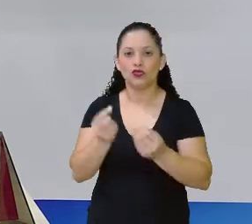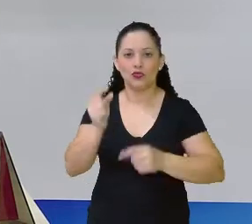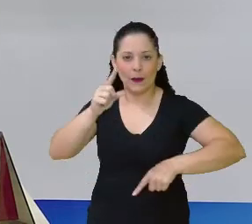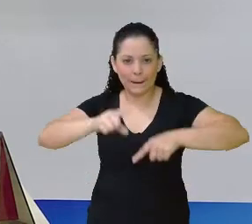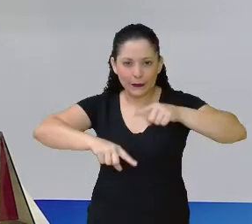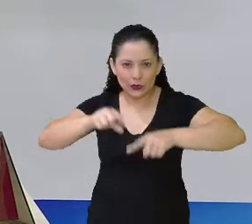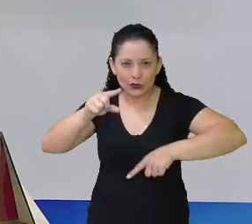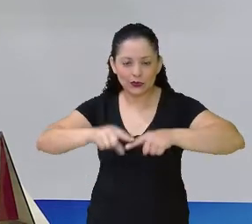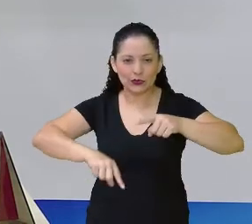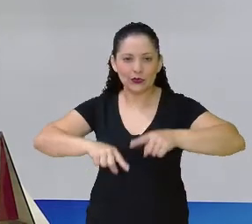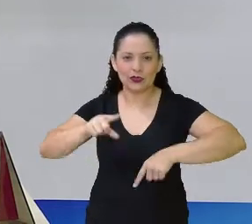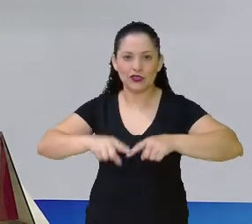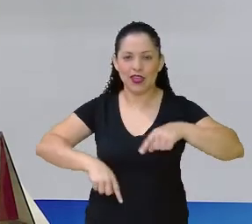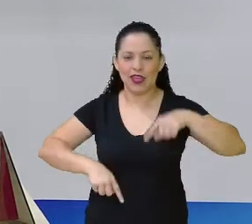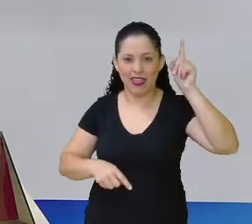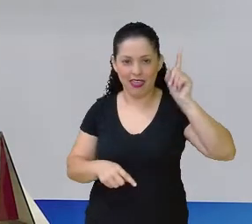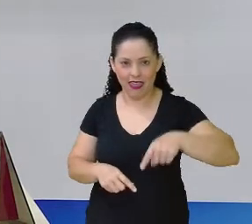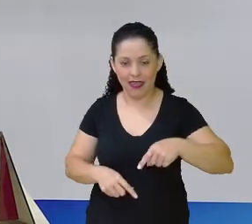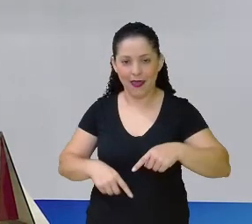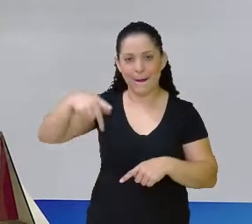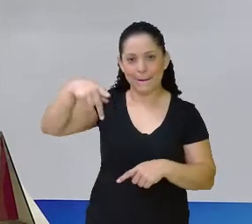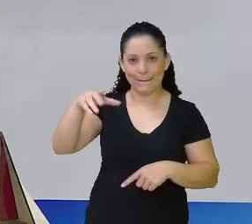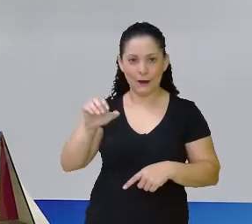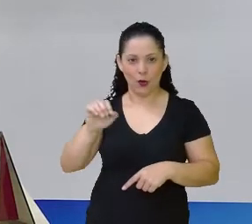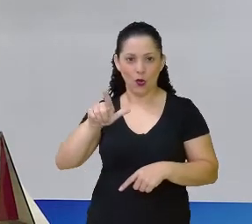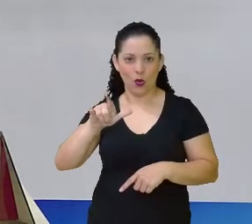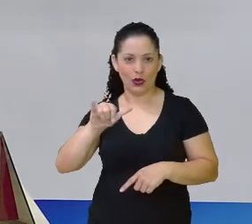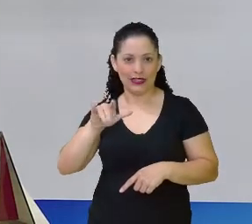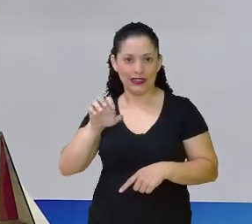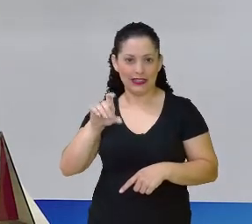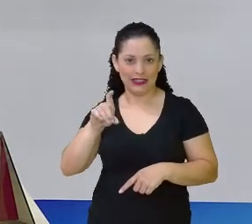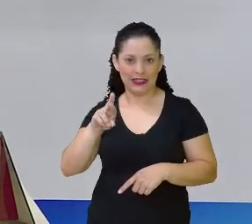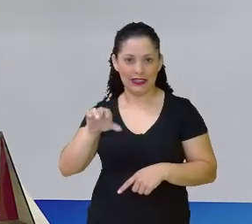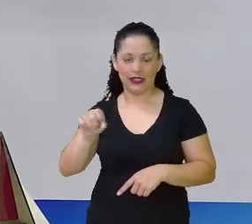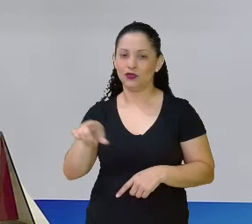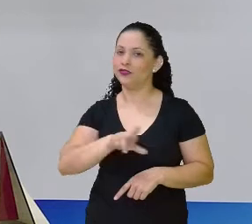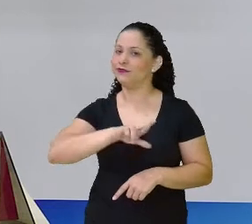geométricos, eles são poliedros, porque